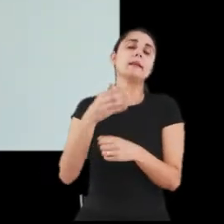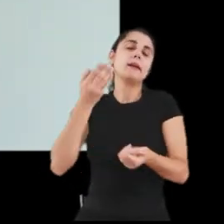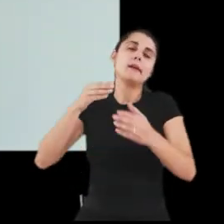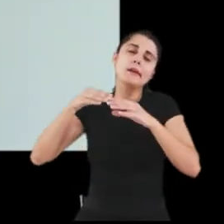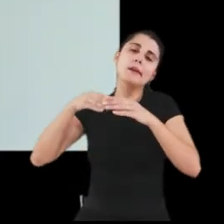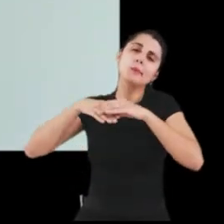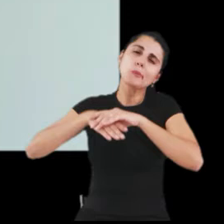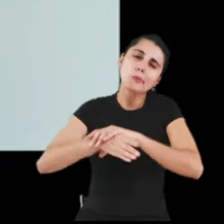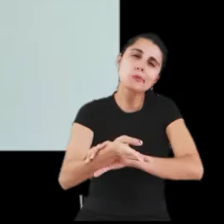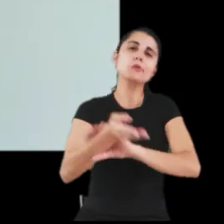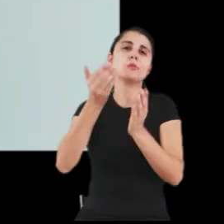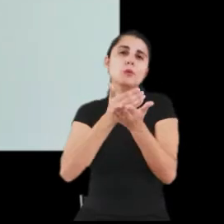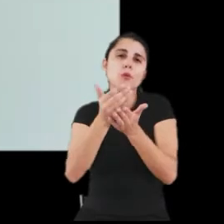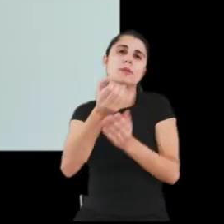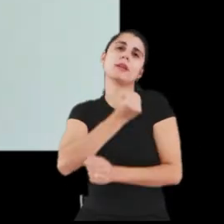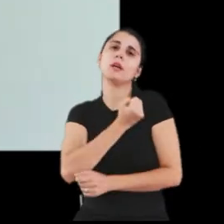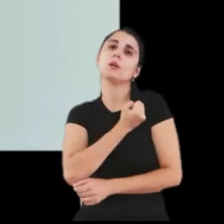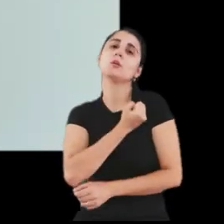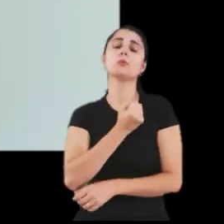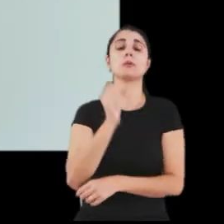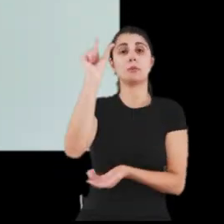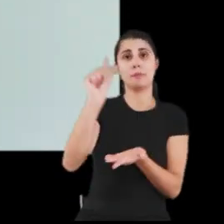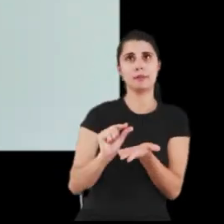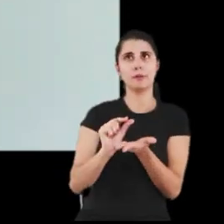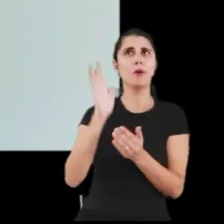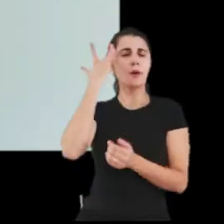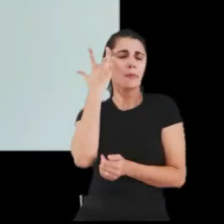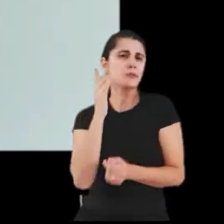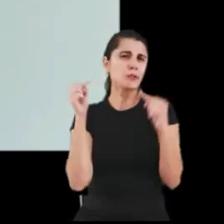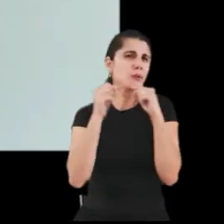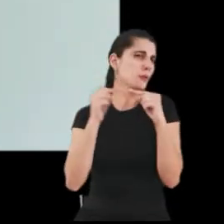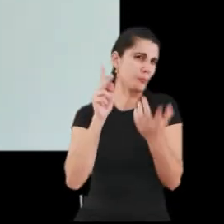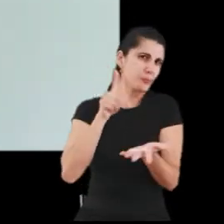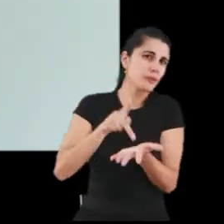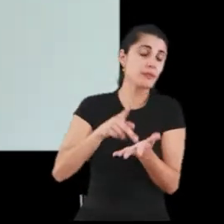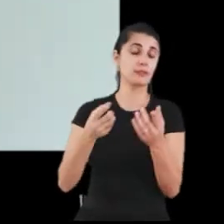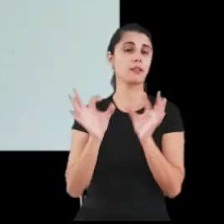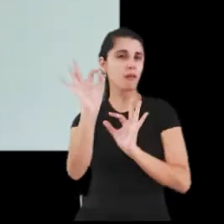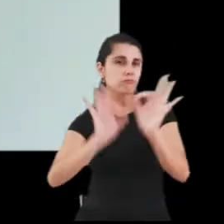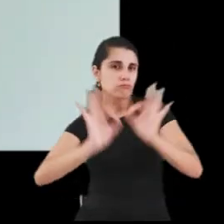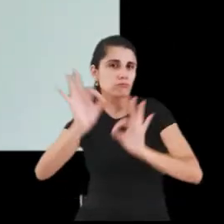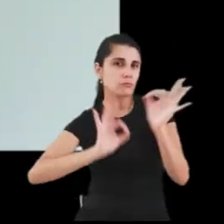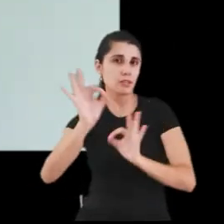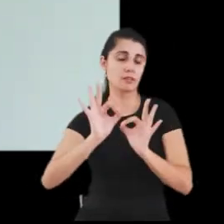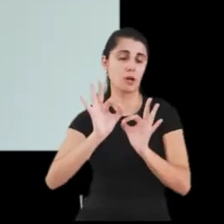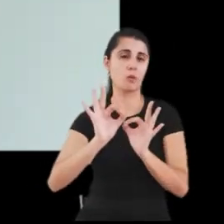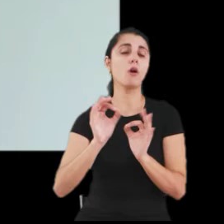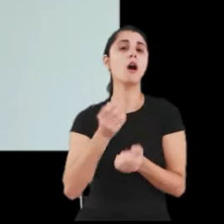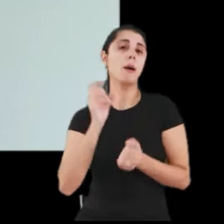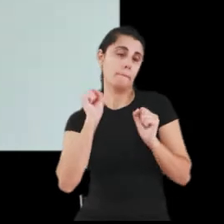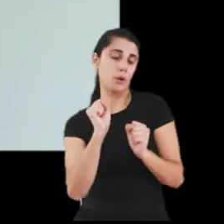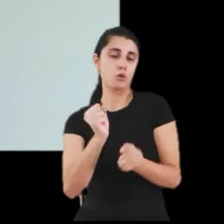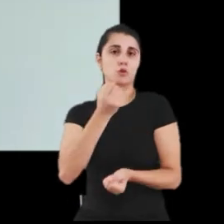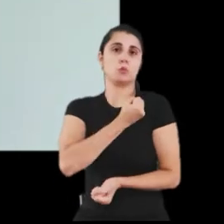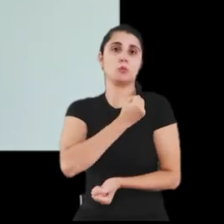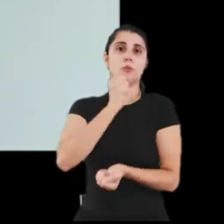menores. Eu acho que até por uma organização. Eu prefiro colocar os números menores e ir aumentando de forma